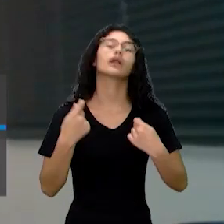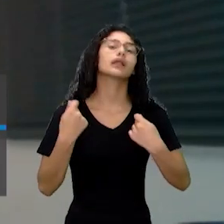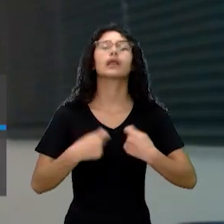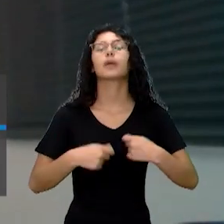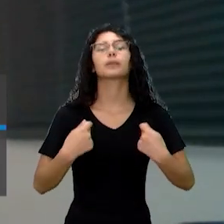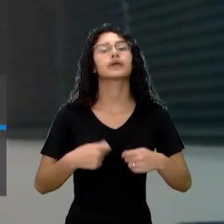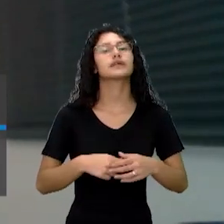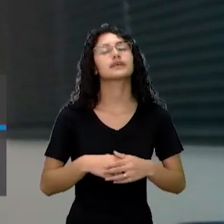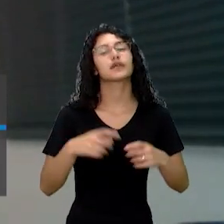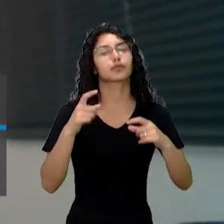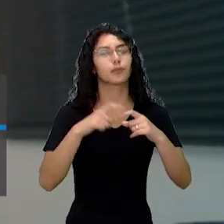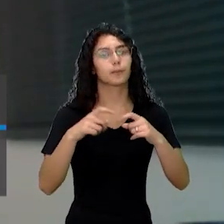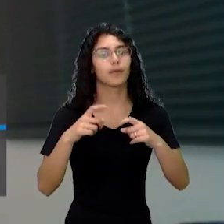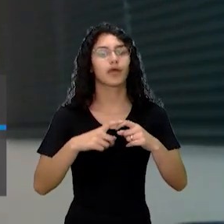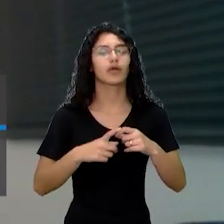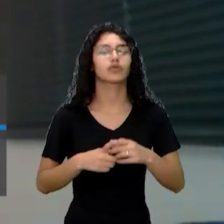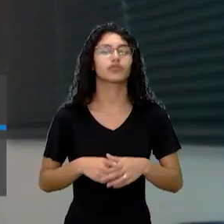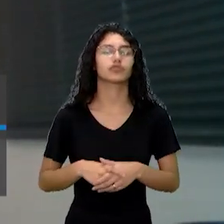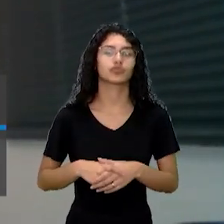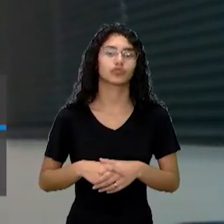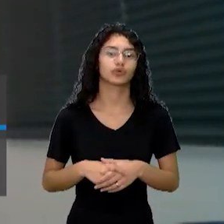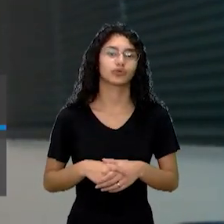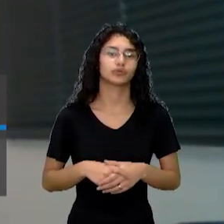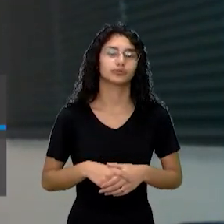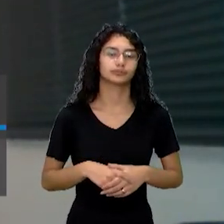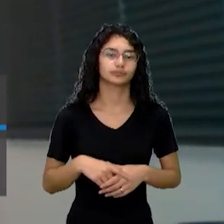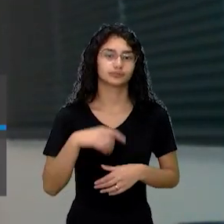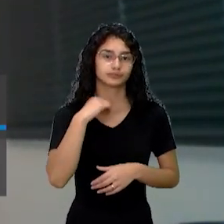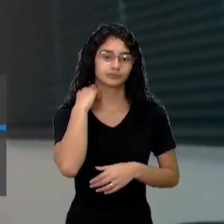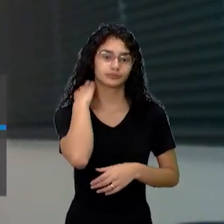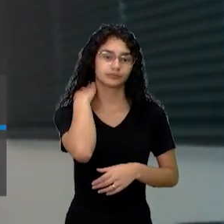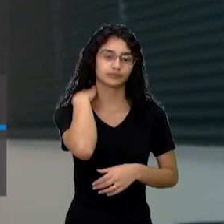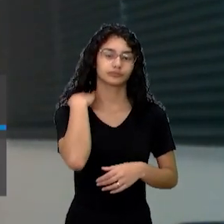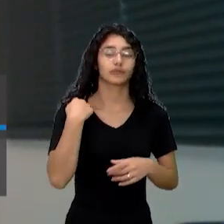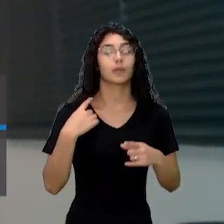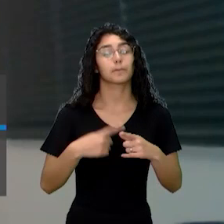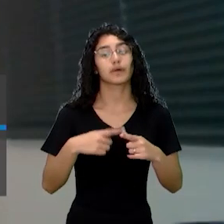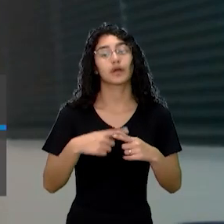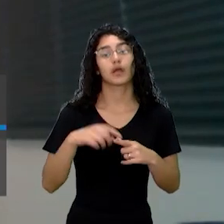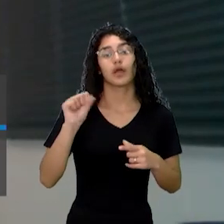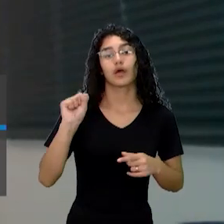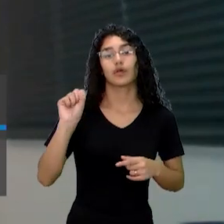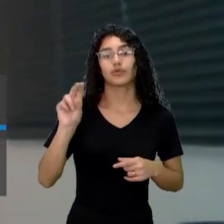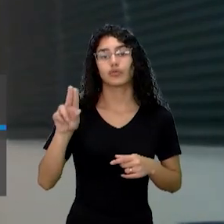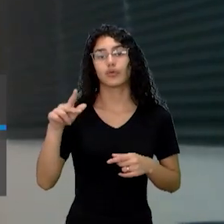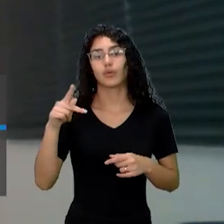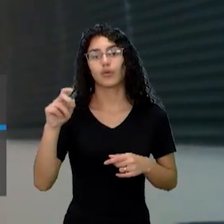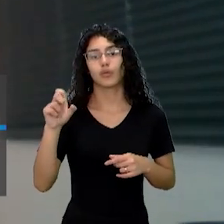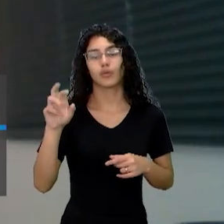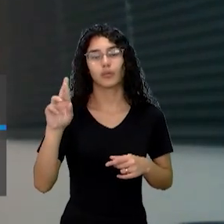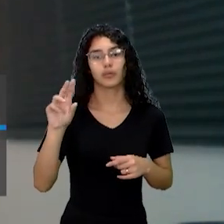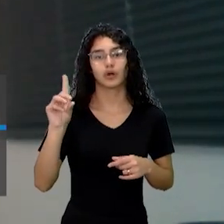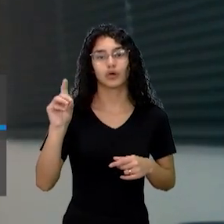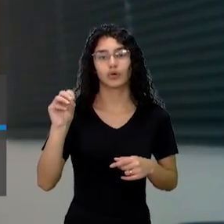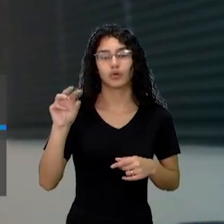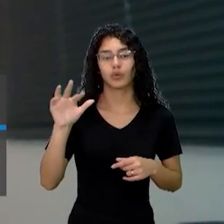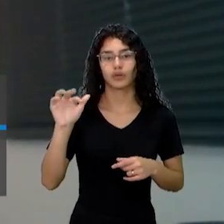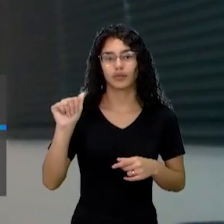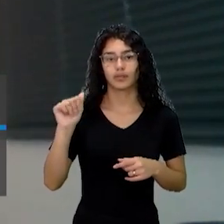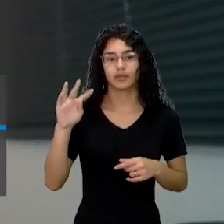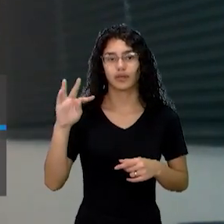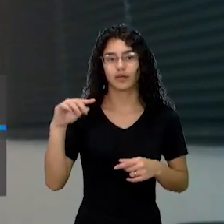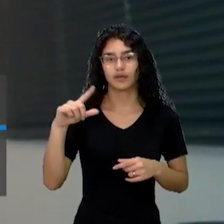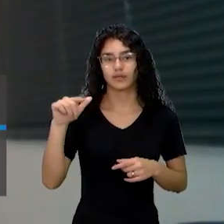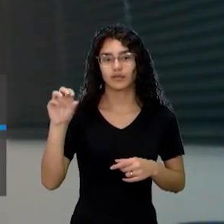de um diagnóstico médico, por exemplo, no caso da superdotação, porque a superdotação não é uma doença, não é um transtorno, não é